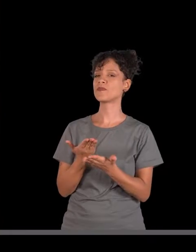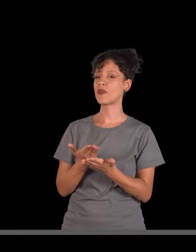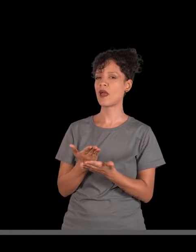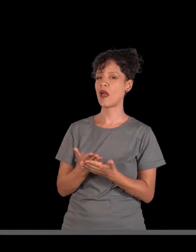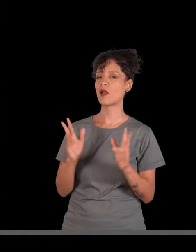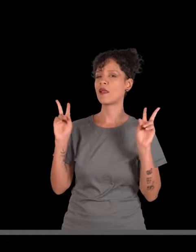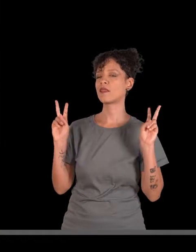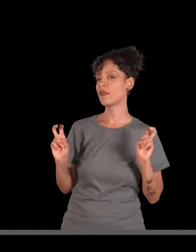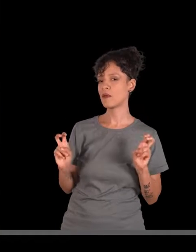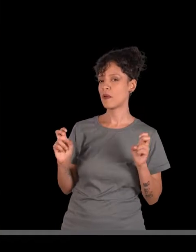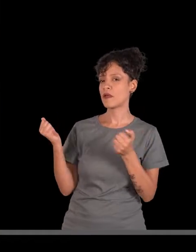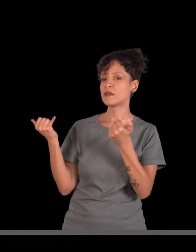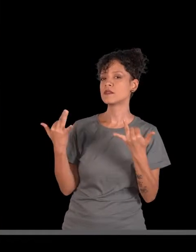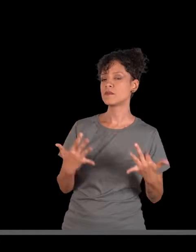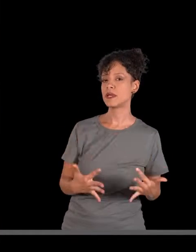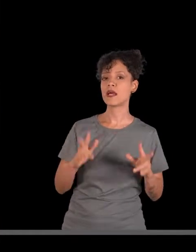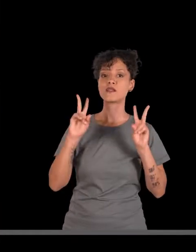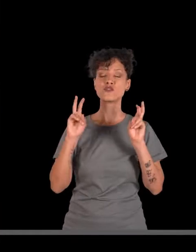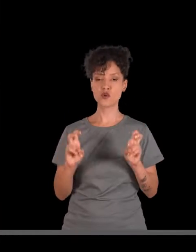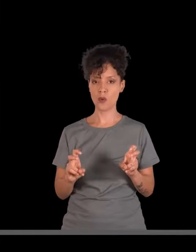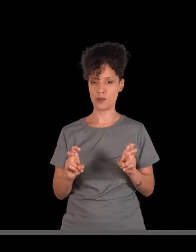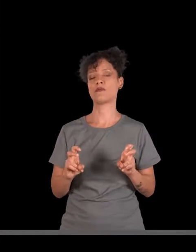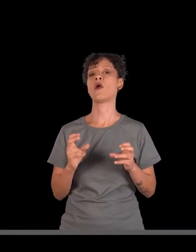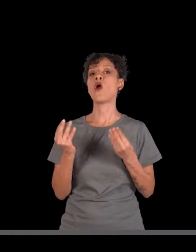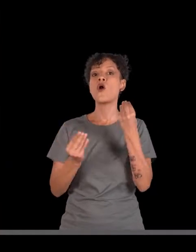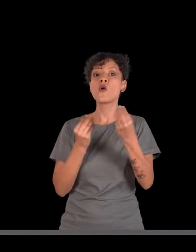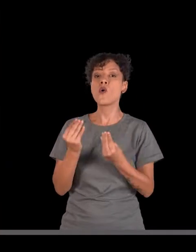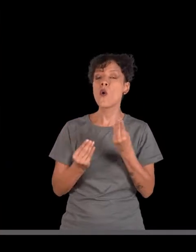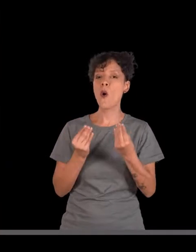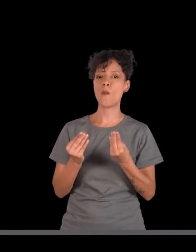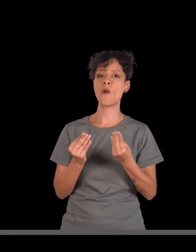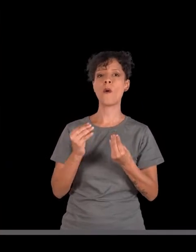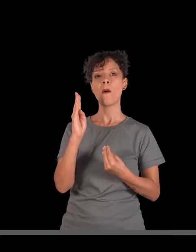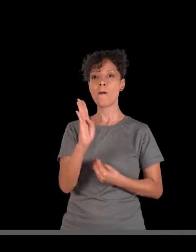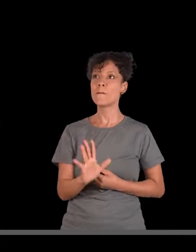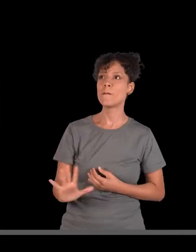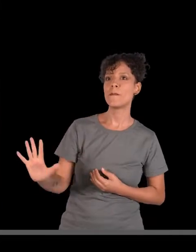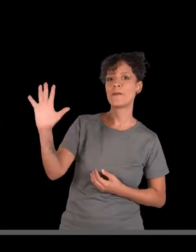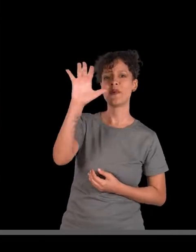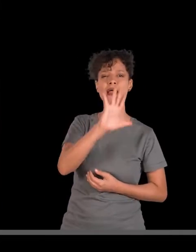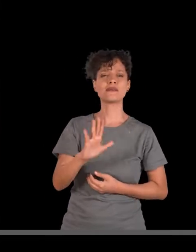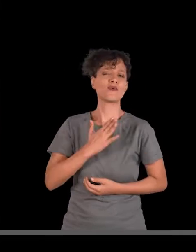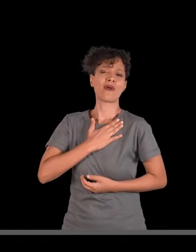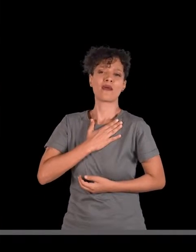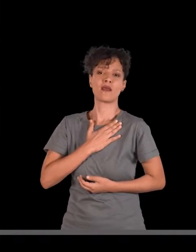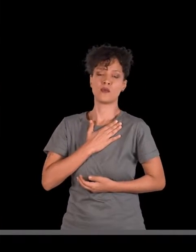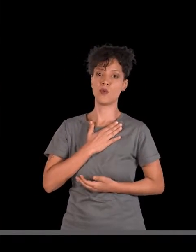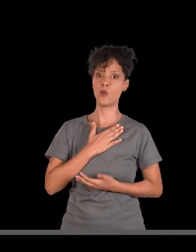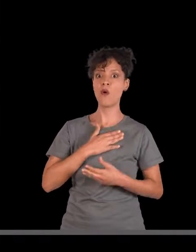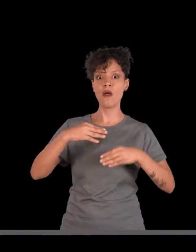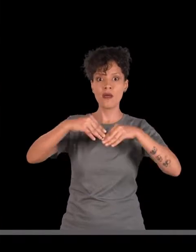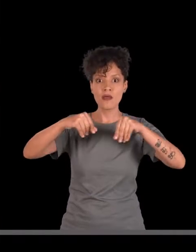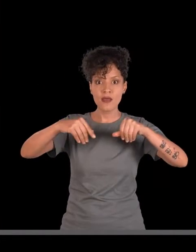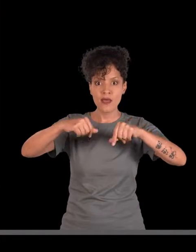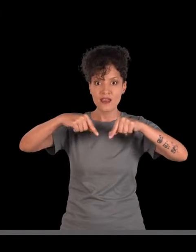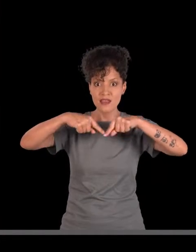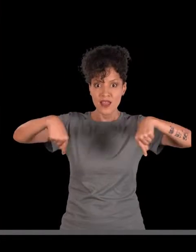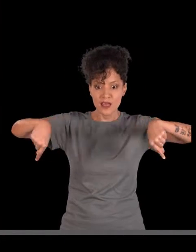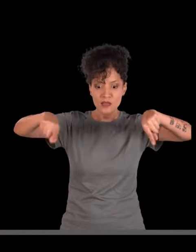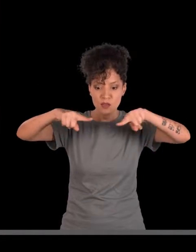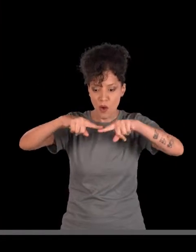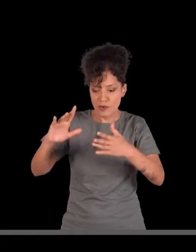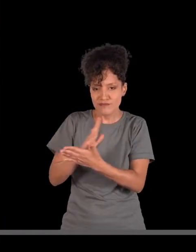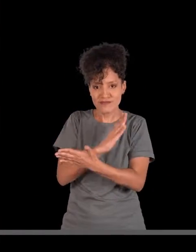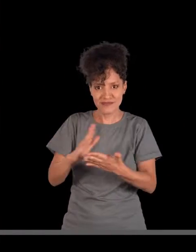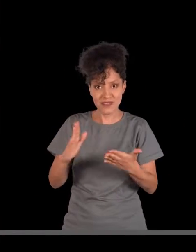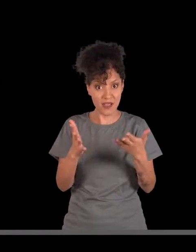E na aula de hoje nós vamos estar falando sobre a formação territorial do nosso querido Brasil. E se você está afim